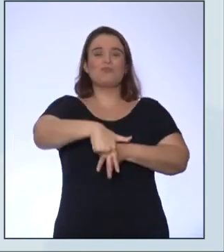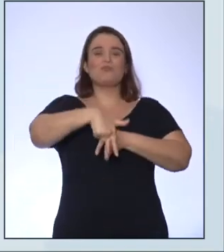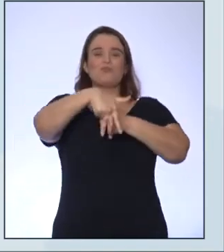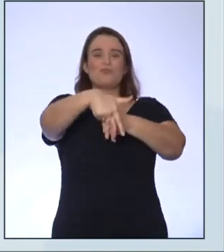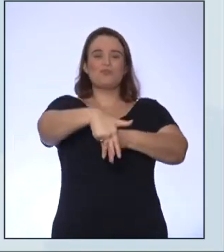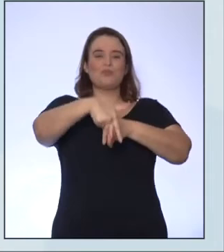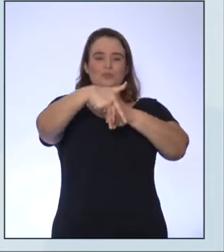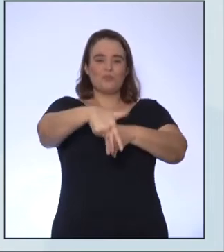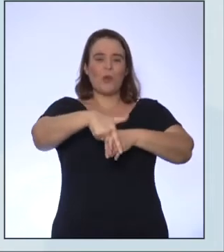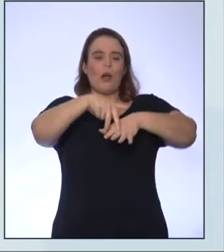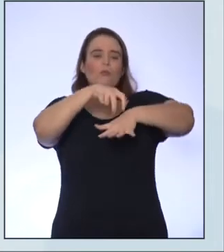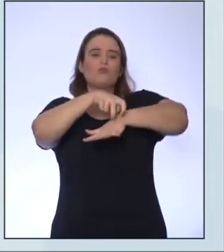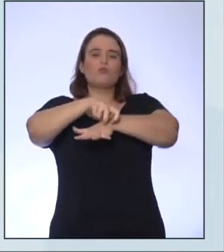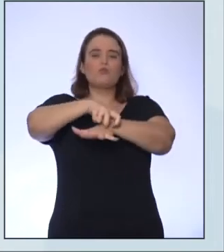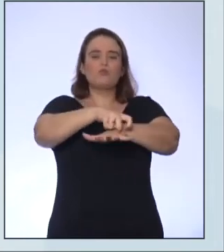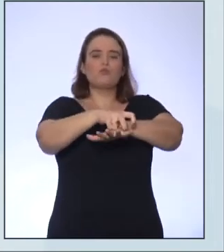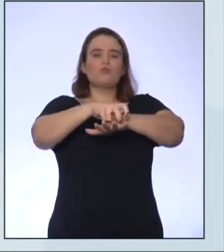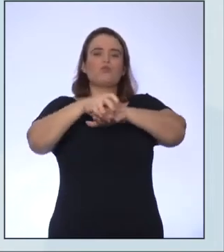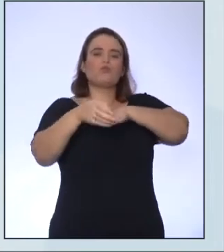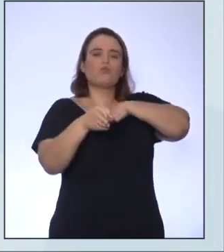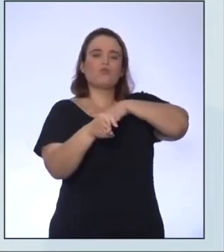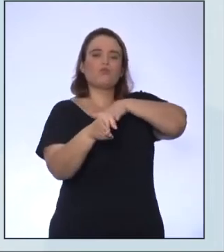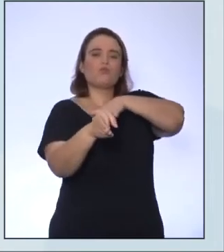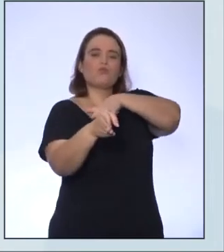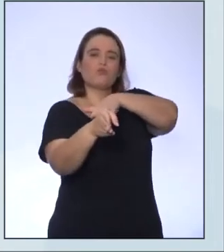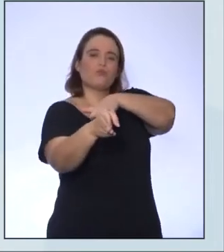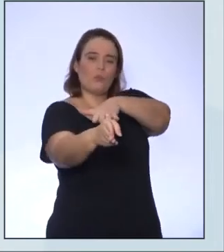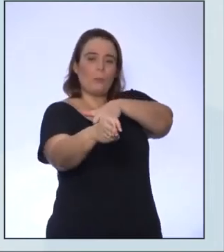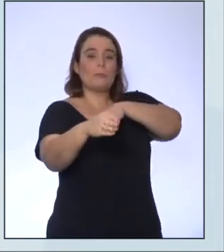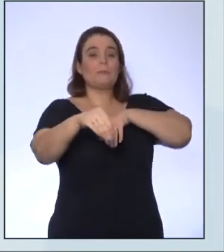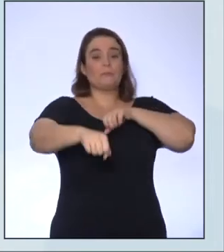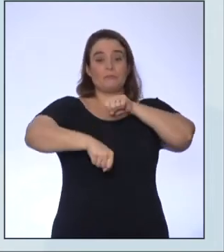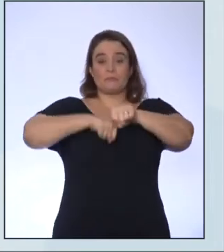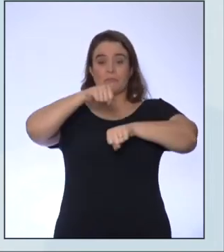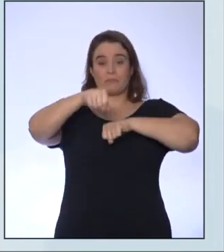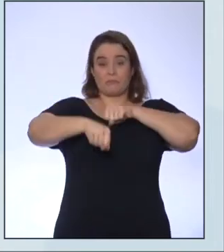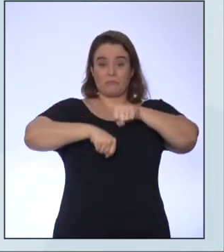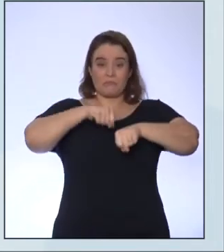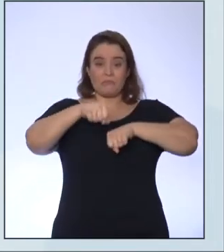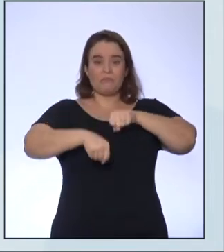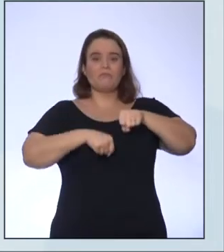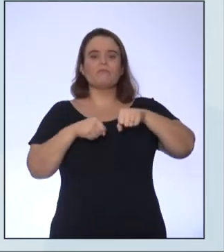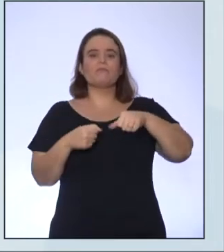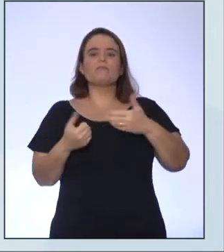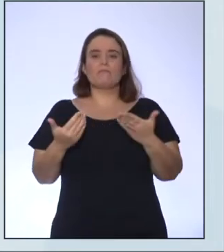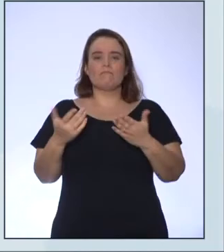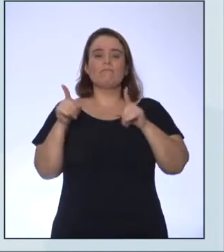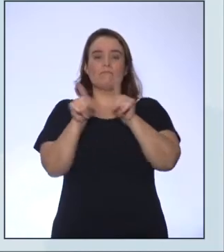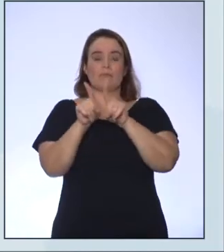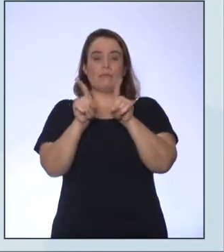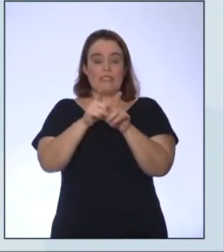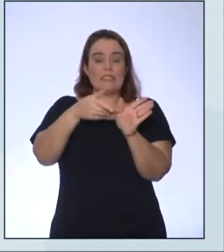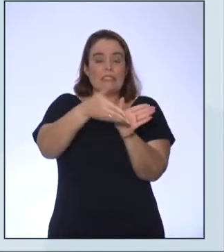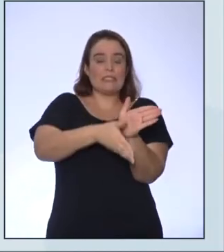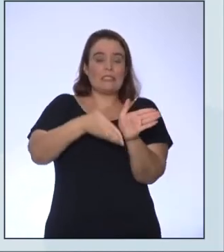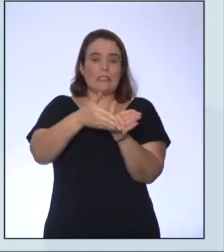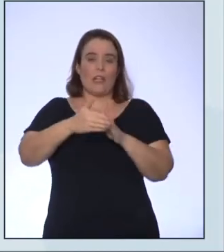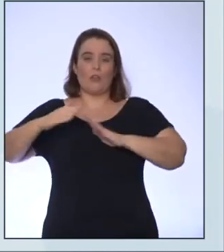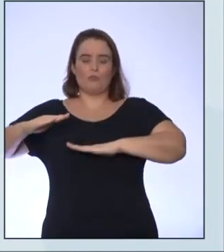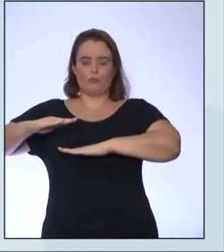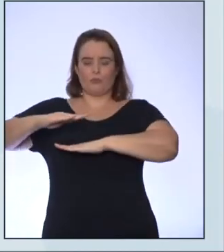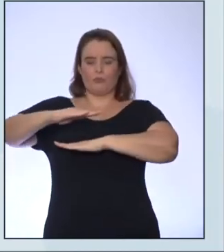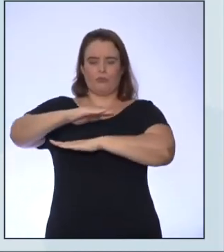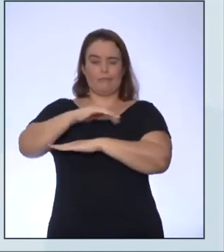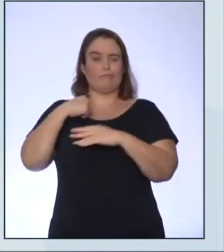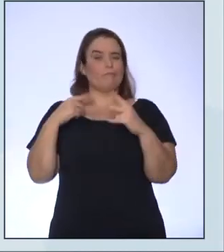bicicletas ou bonde, né? E também a gente tem a percepção, né, que essas pessoas são de uma classe